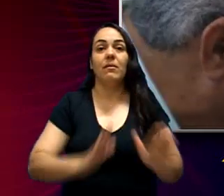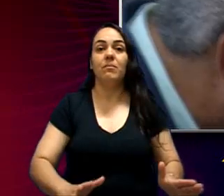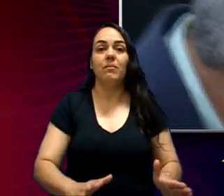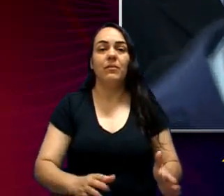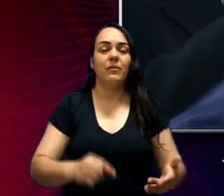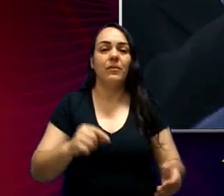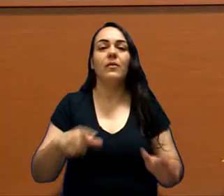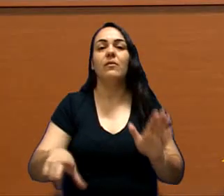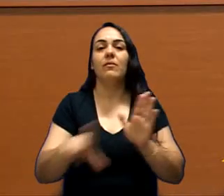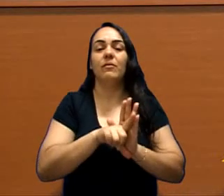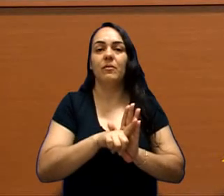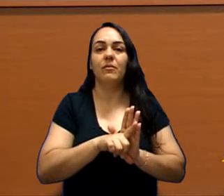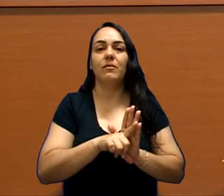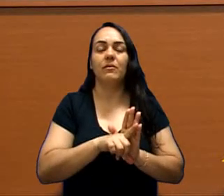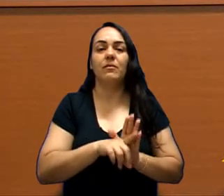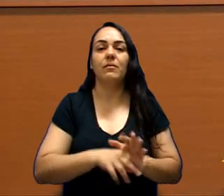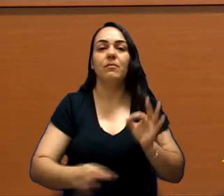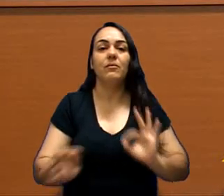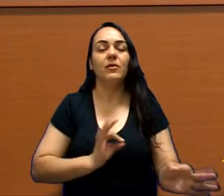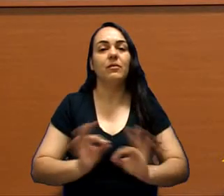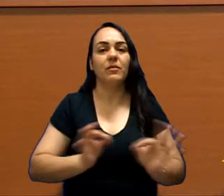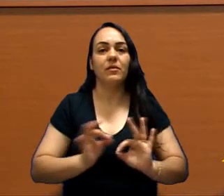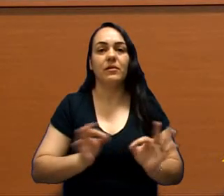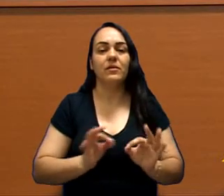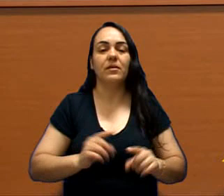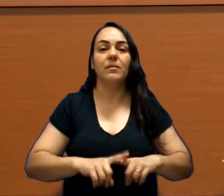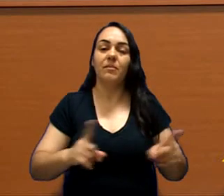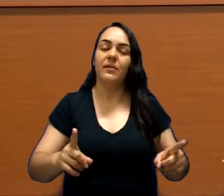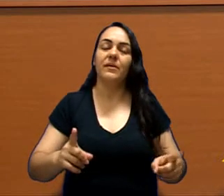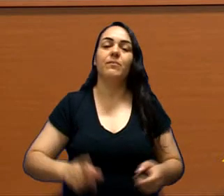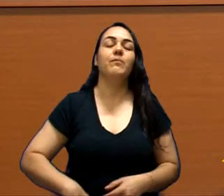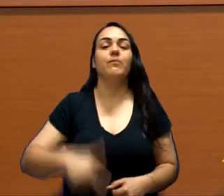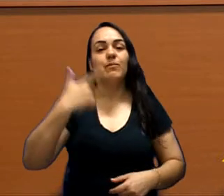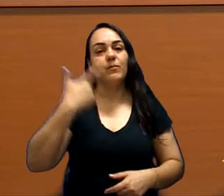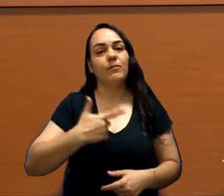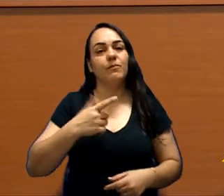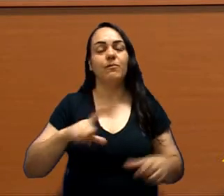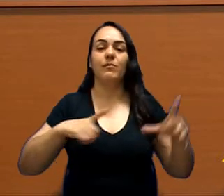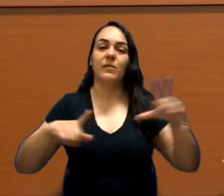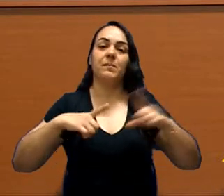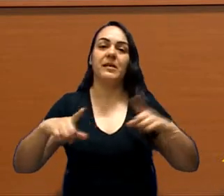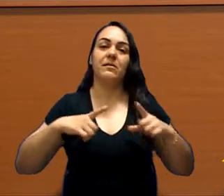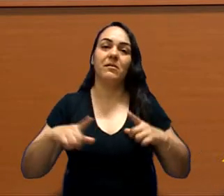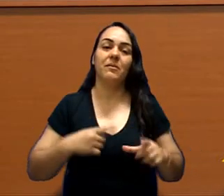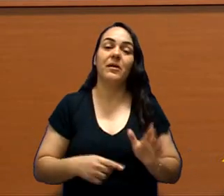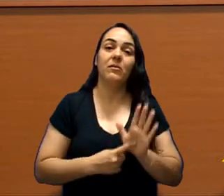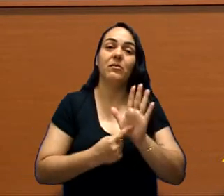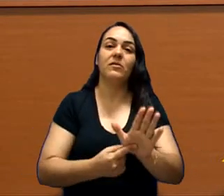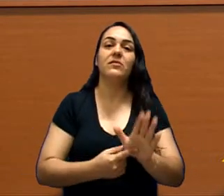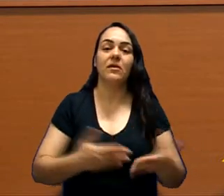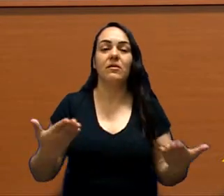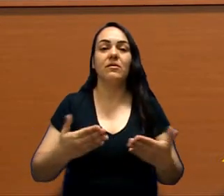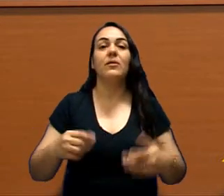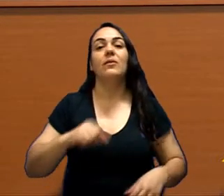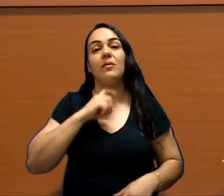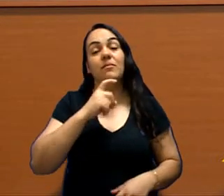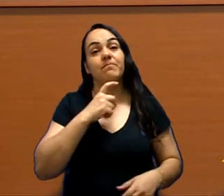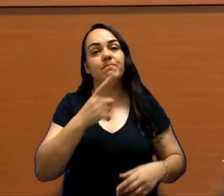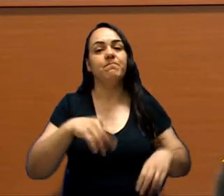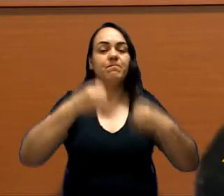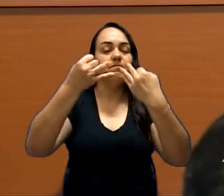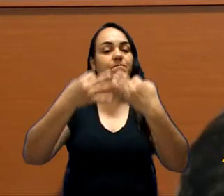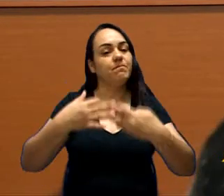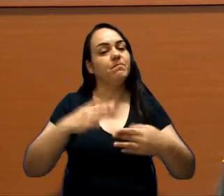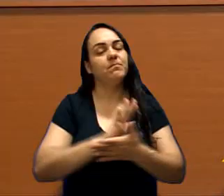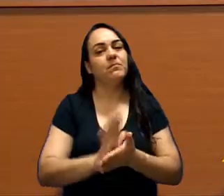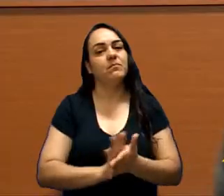eu sou autovetável. É ridículo. Jesus, é ridículo. A glória do país. Não, agora, mais ridículo ninguém sabe viu? Explicar. Agora, Hudson, que